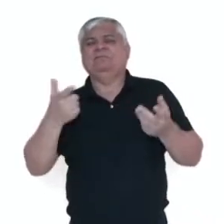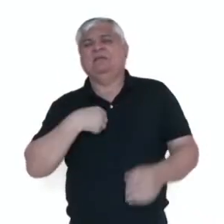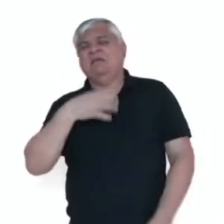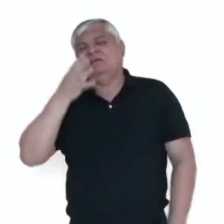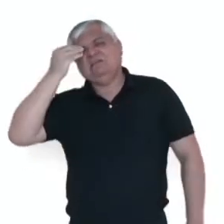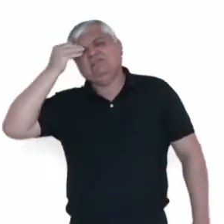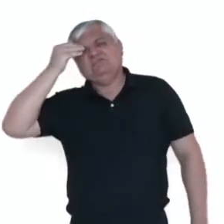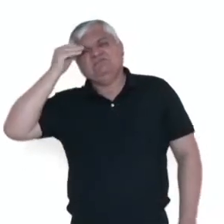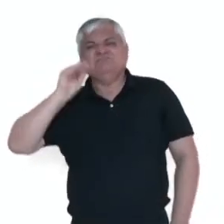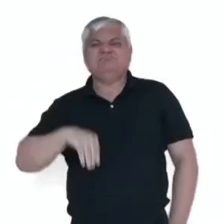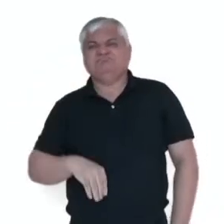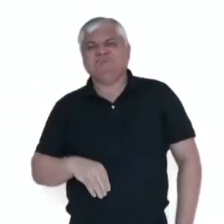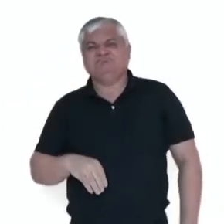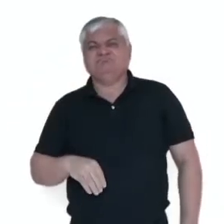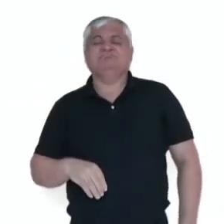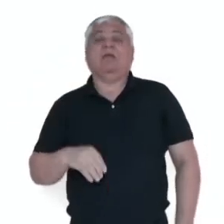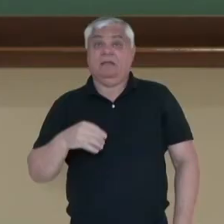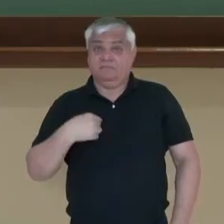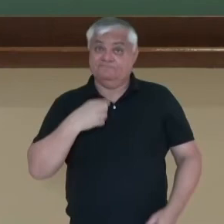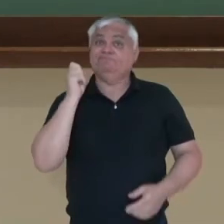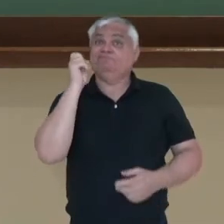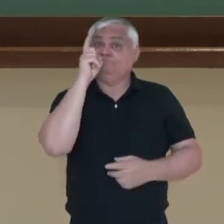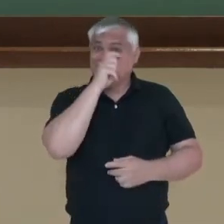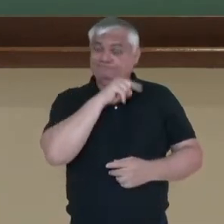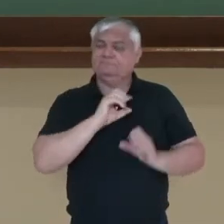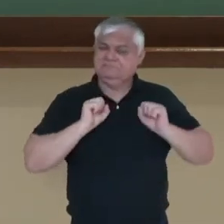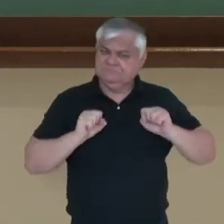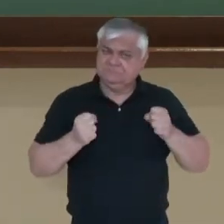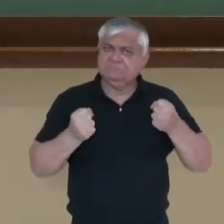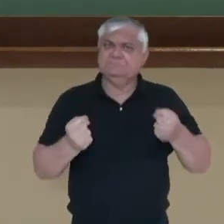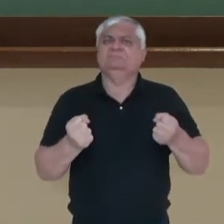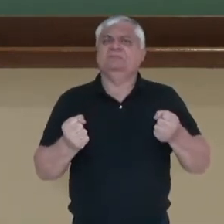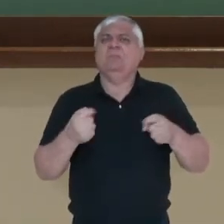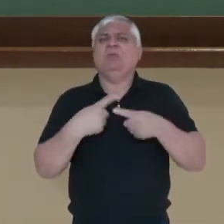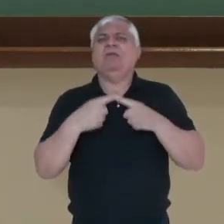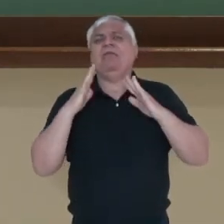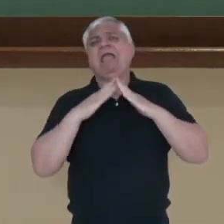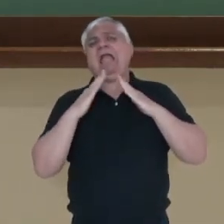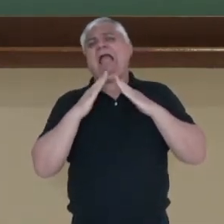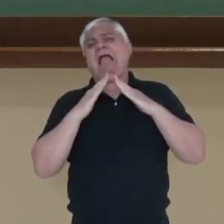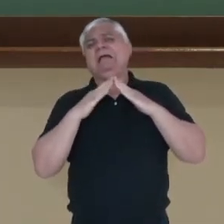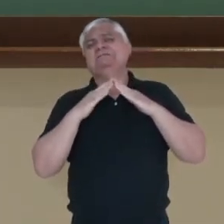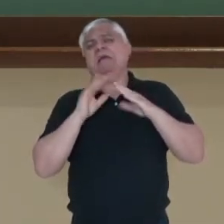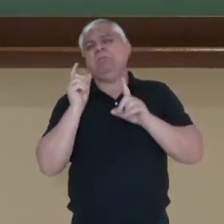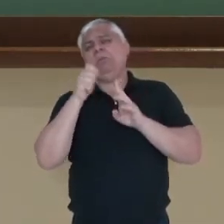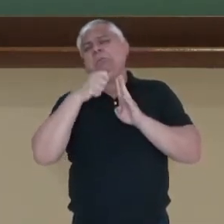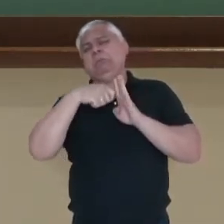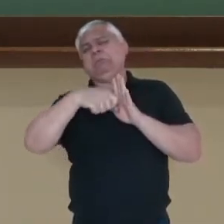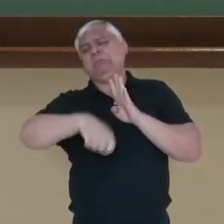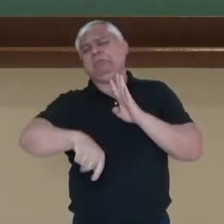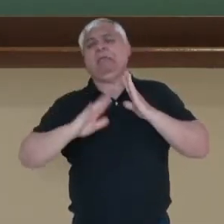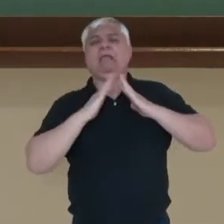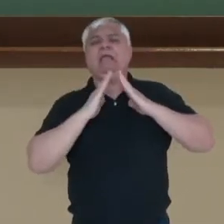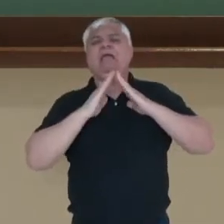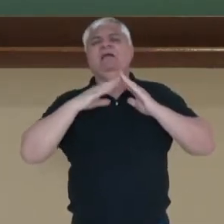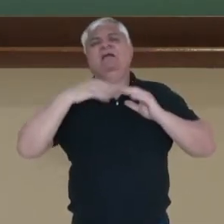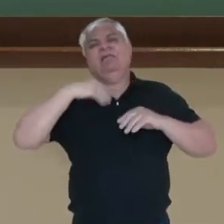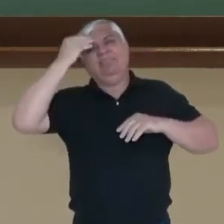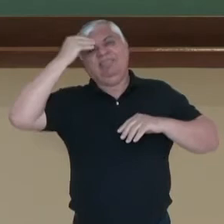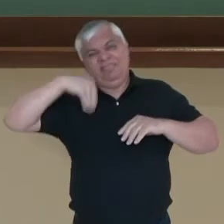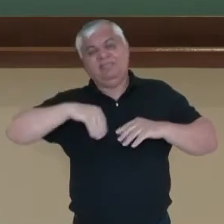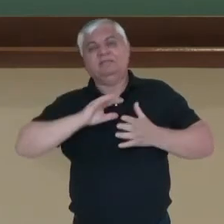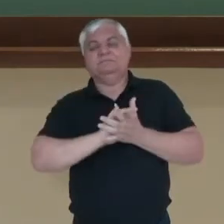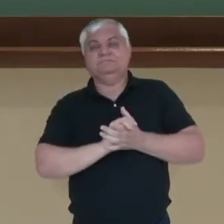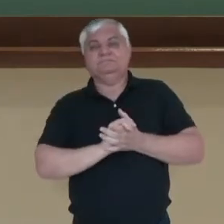desânimo foi uma grande dificuldade. Por quê? Por ter que ficar tanto tempo em casa. E, por último, veja,